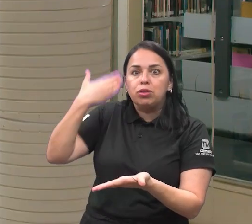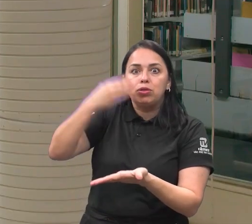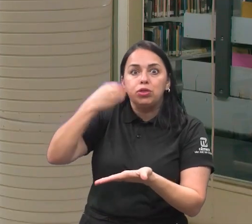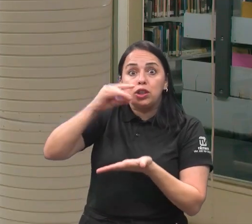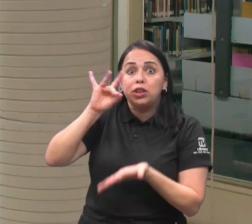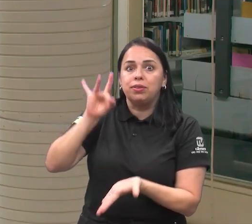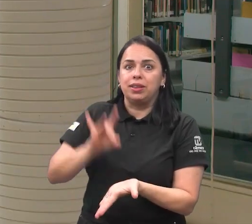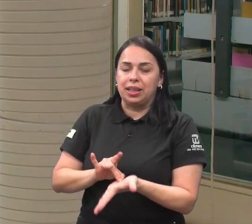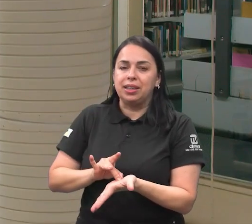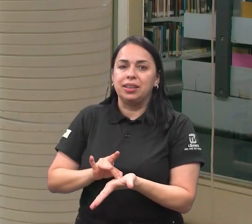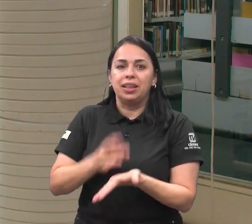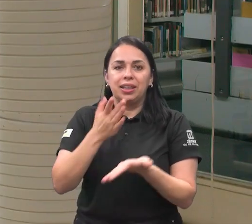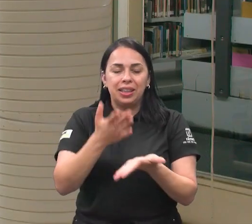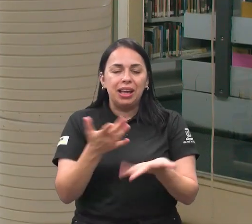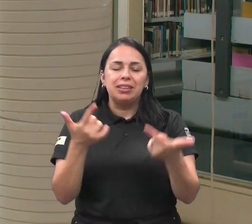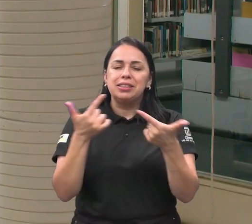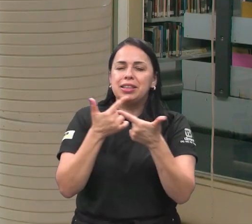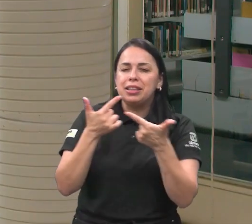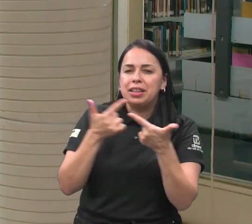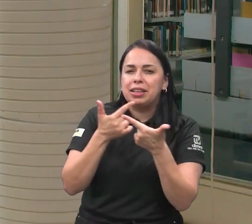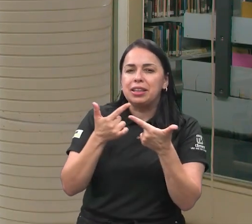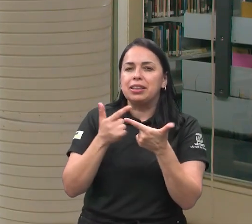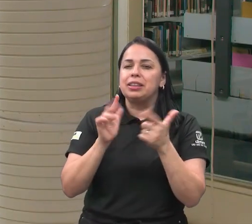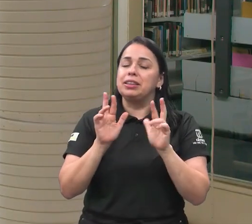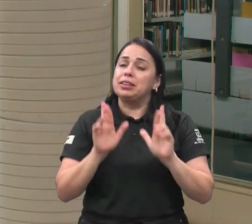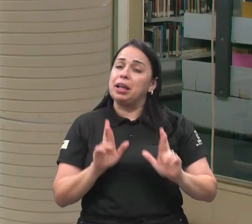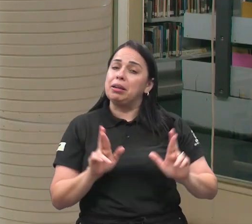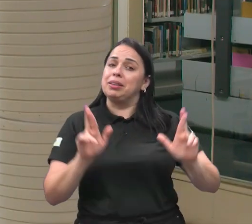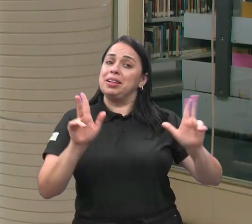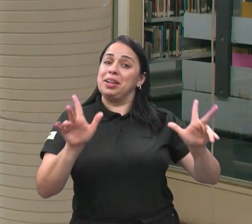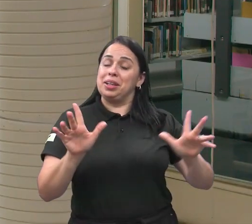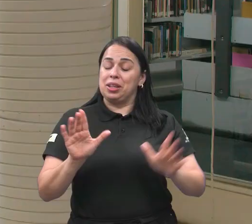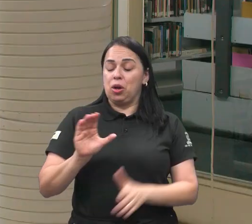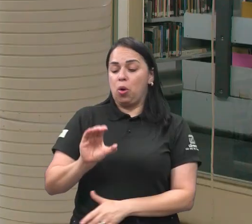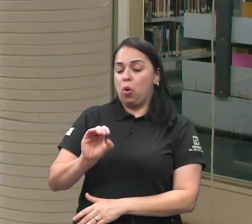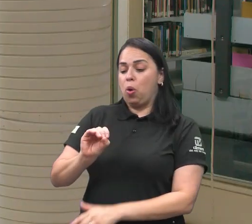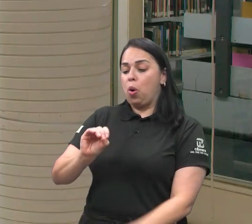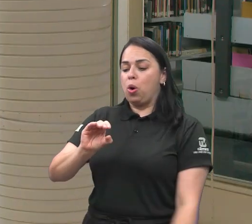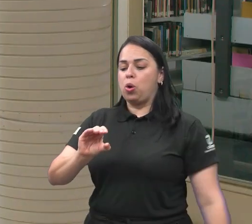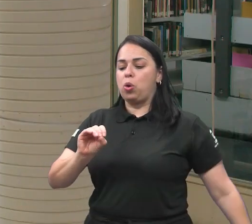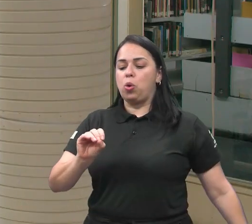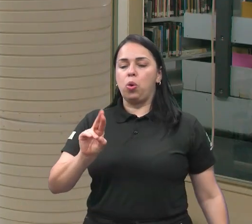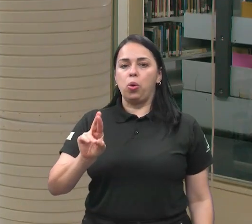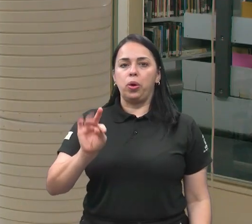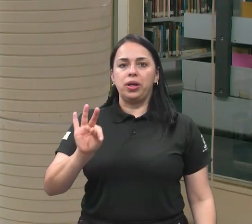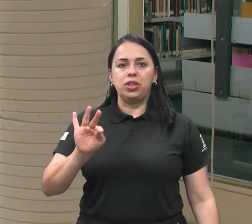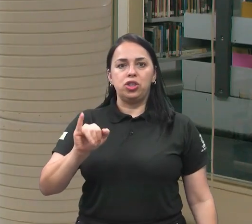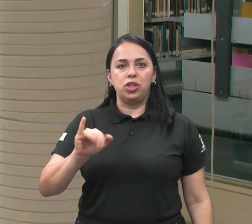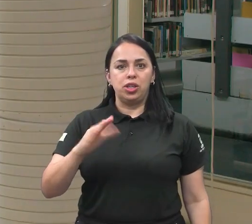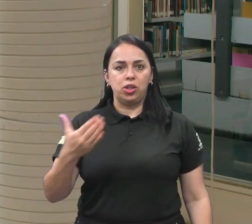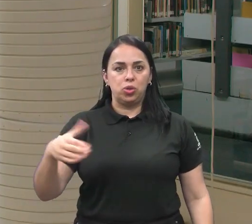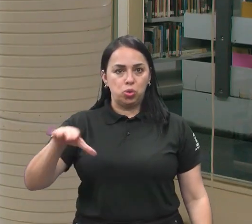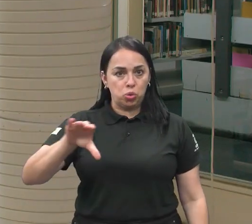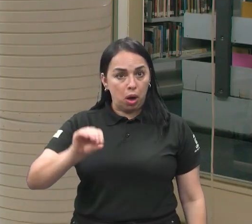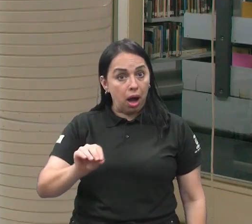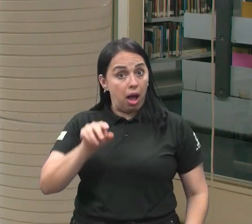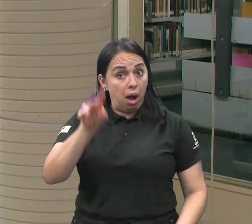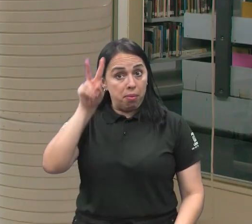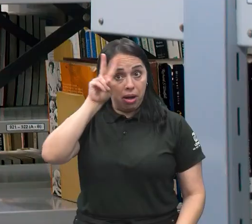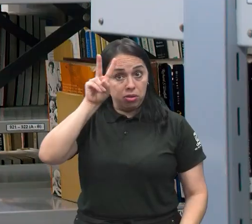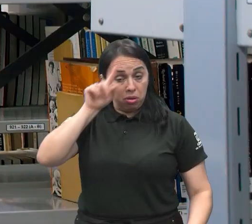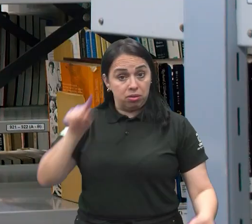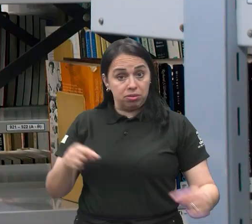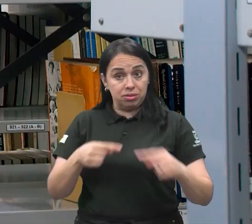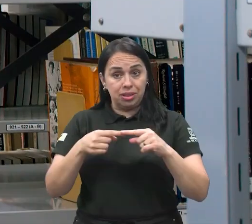fato é. Quente, divertida, cheia de contradições. A obra O Cortiço, de Aloysio Azevedo, é exatamente essa